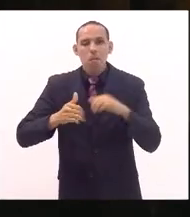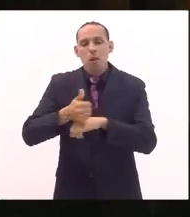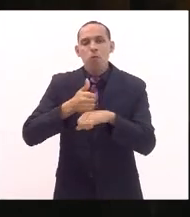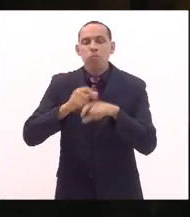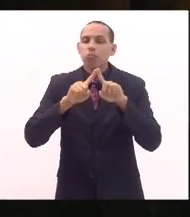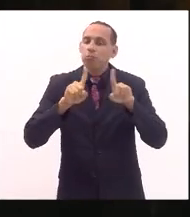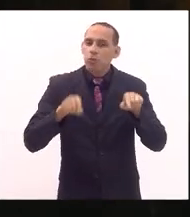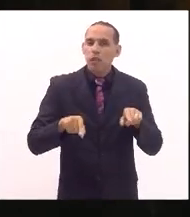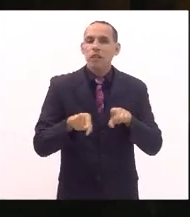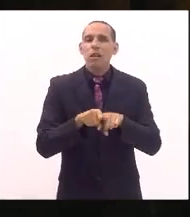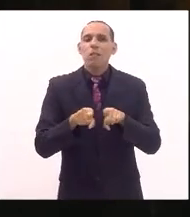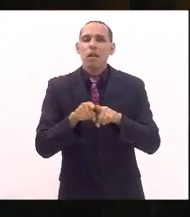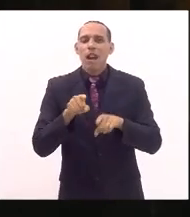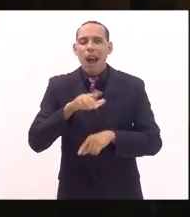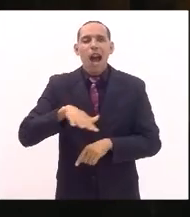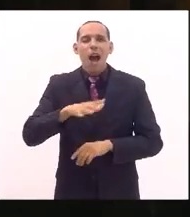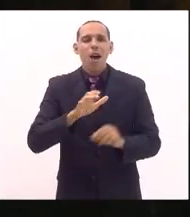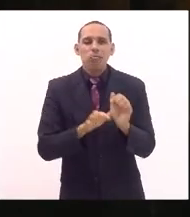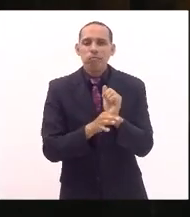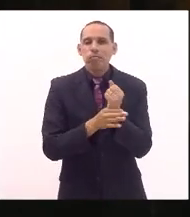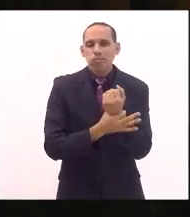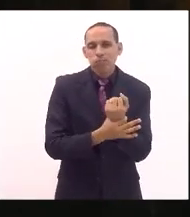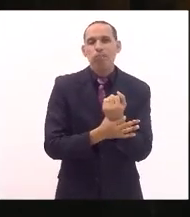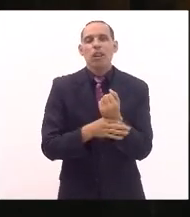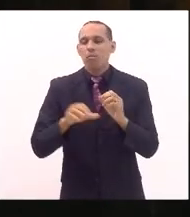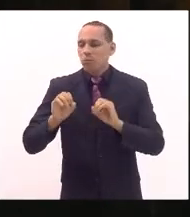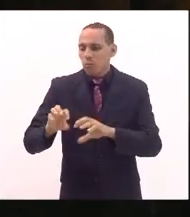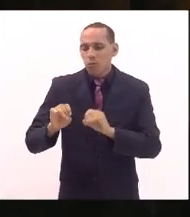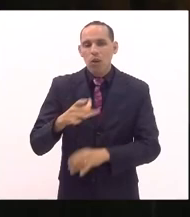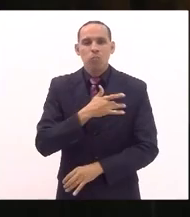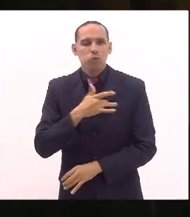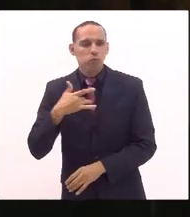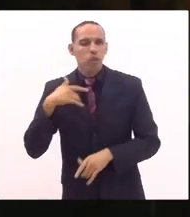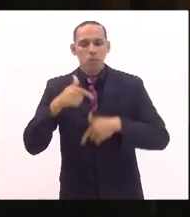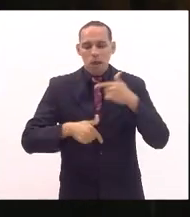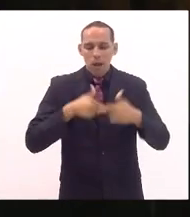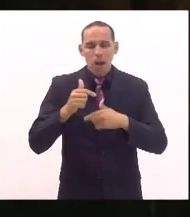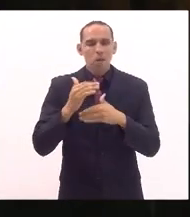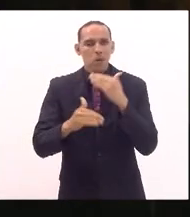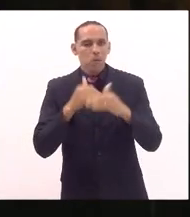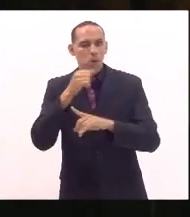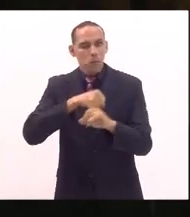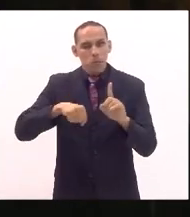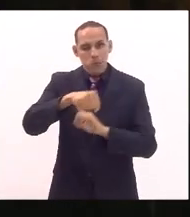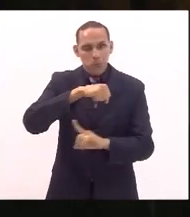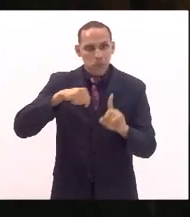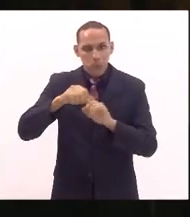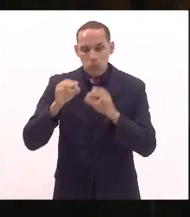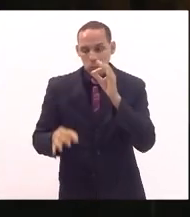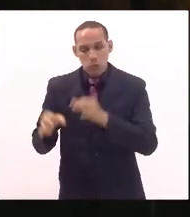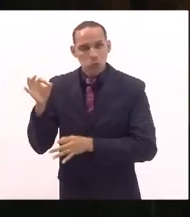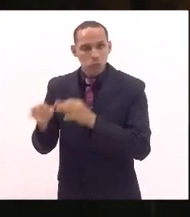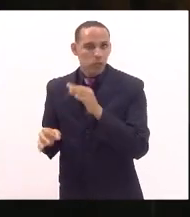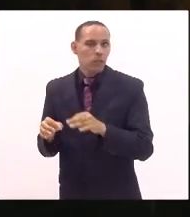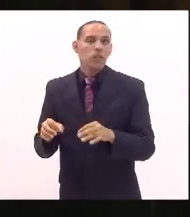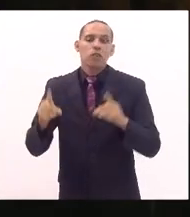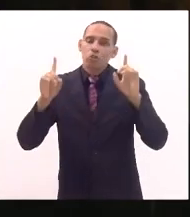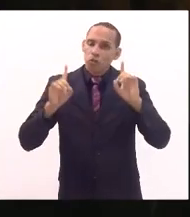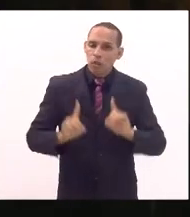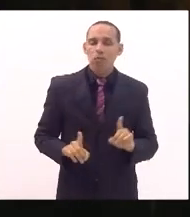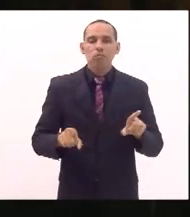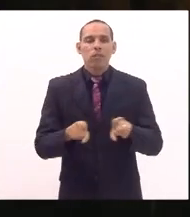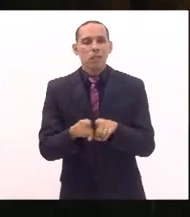nas áreas de Segurança Pública saúde educação trabalho e Desenvolvimento Social justiça e